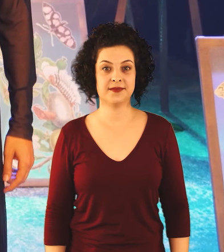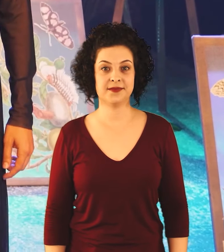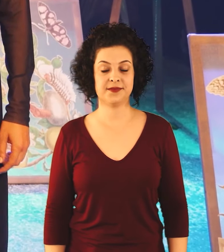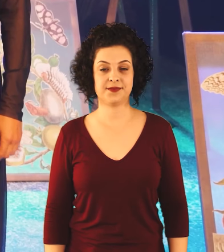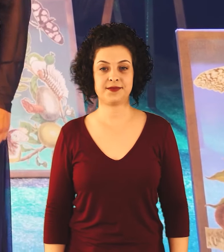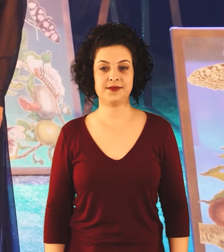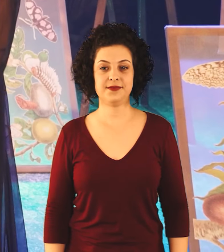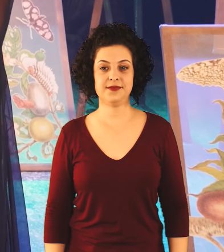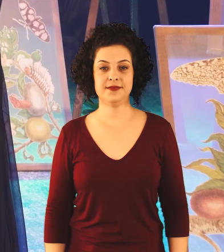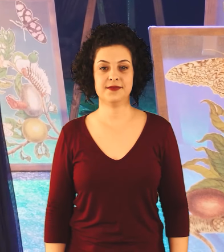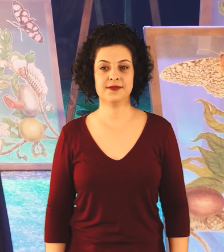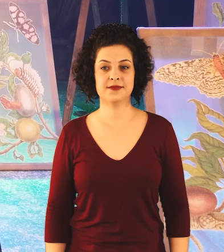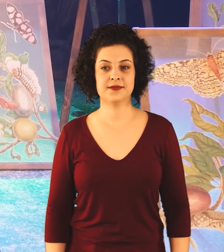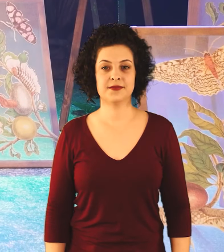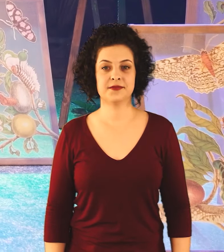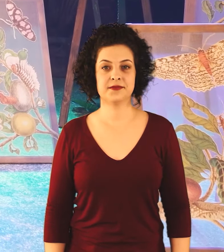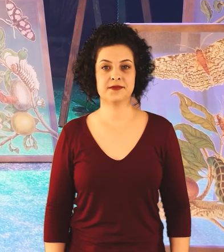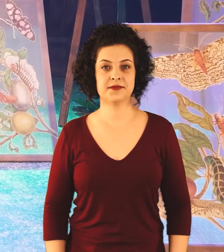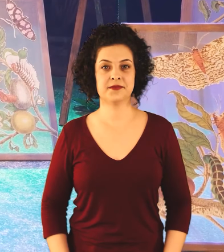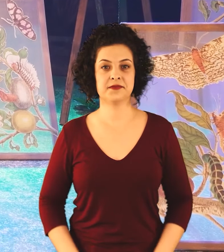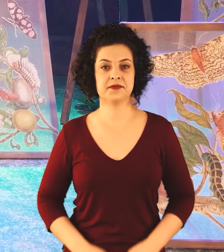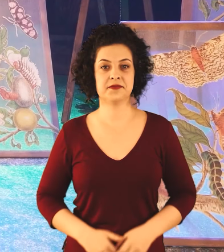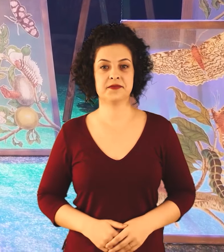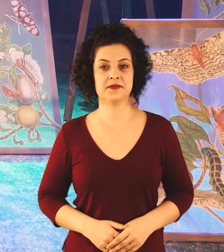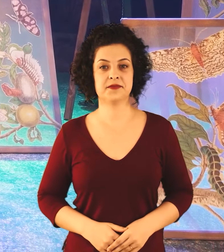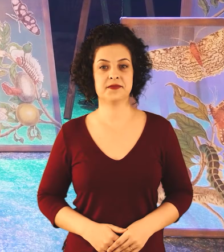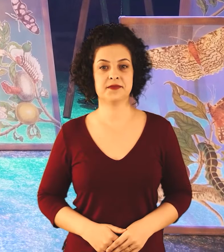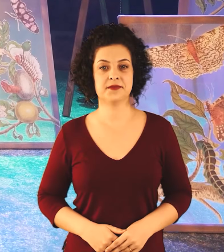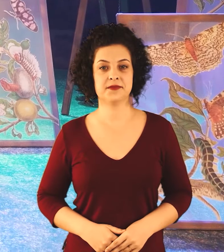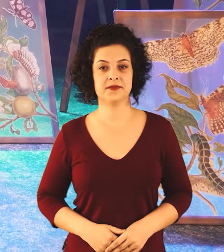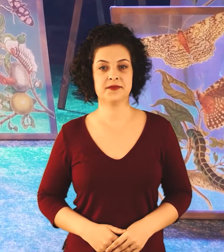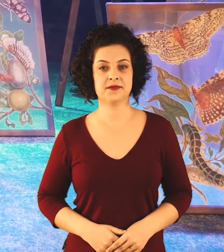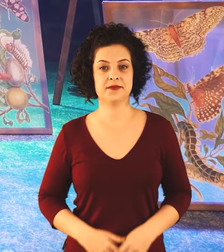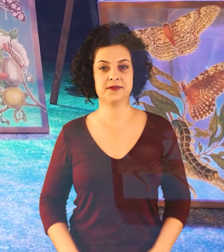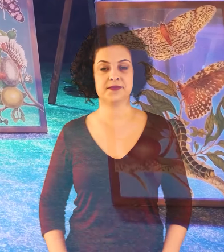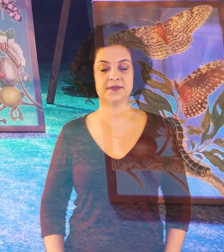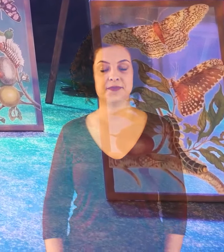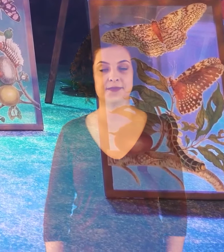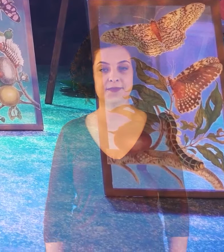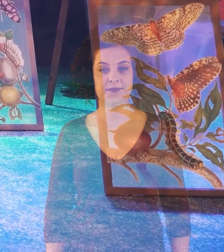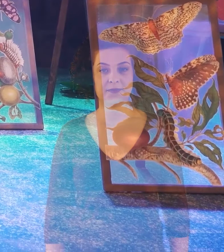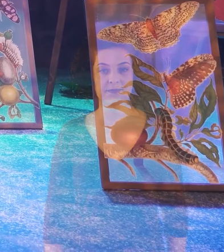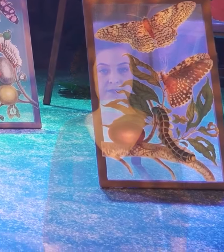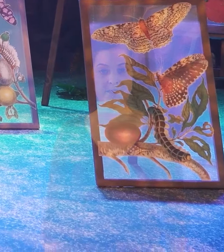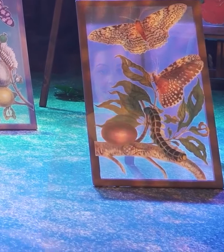cima. Para trás. Caminham para o fundo do palco.